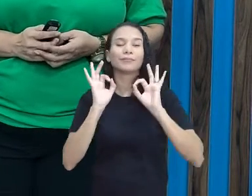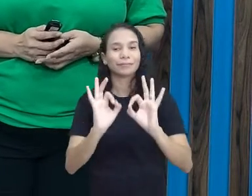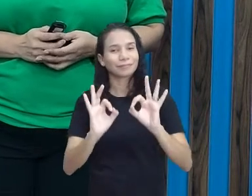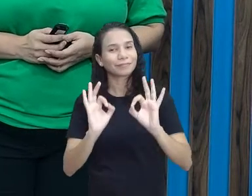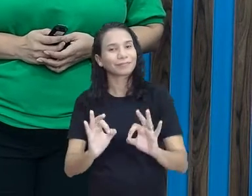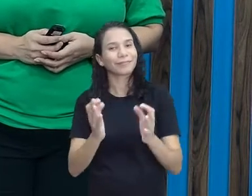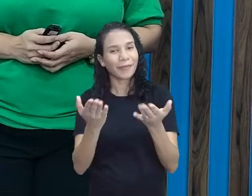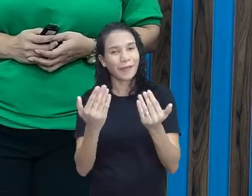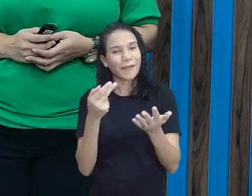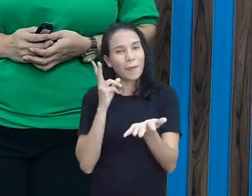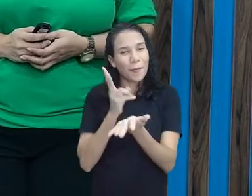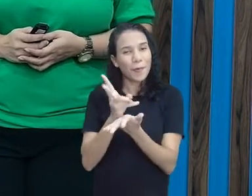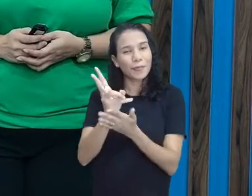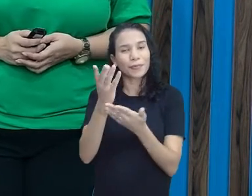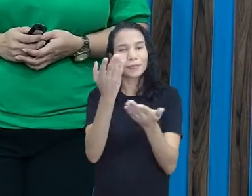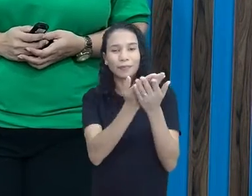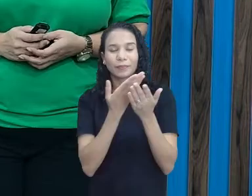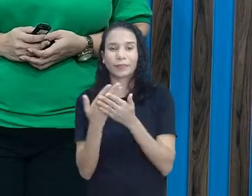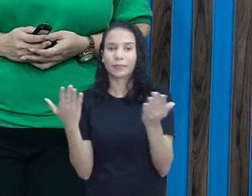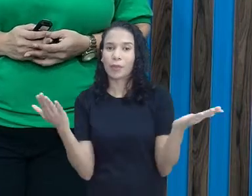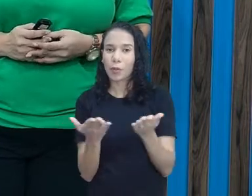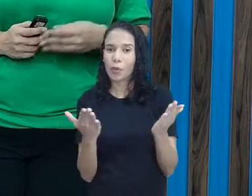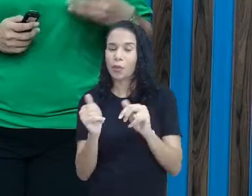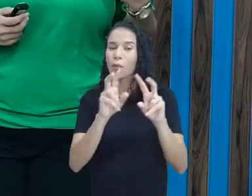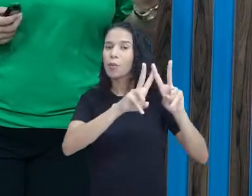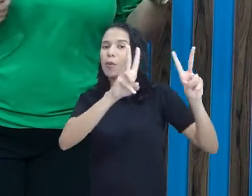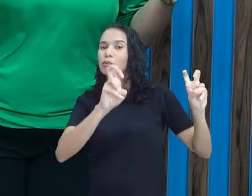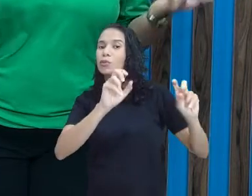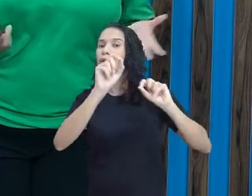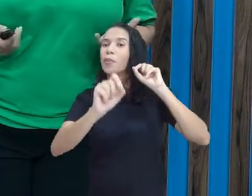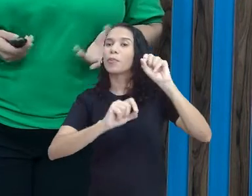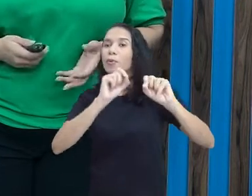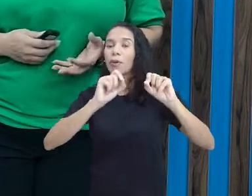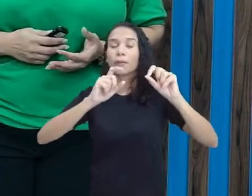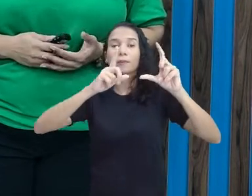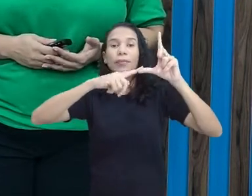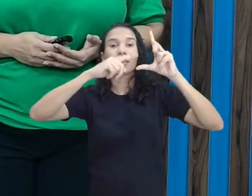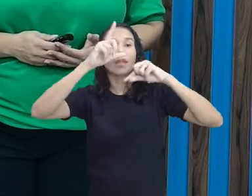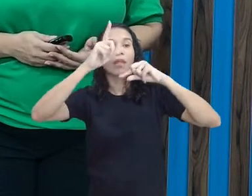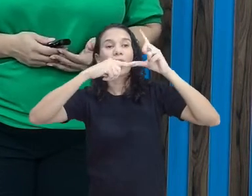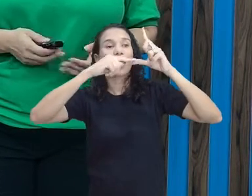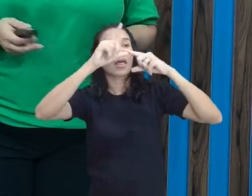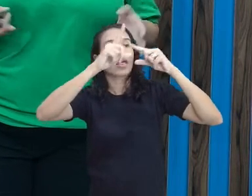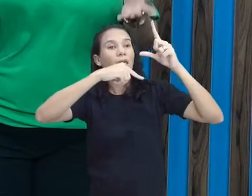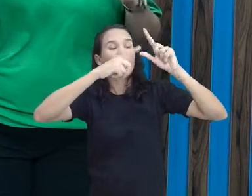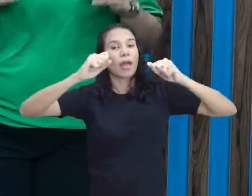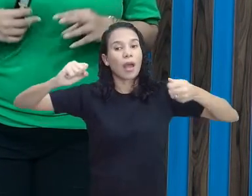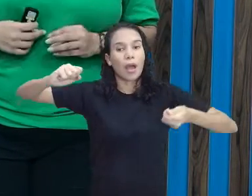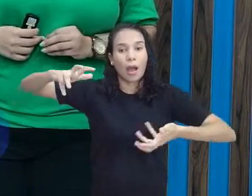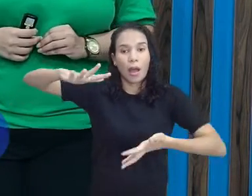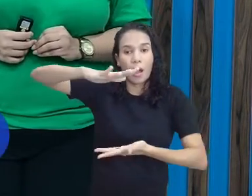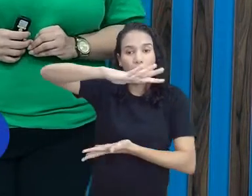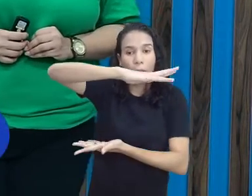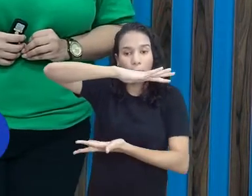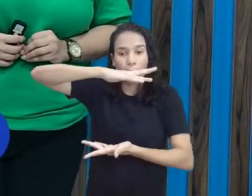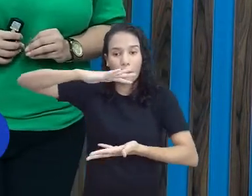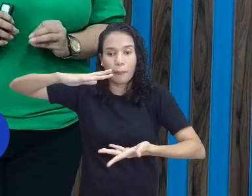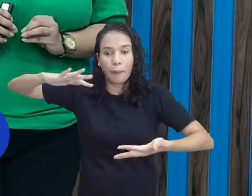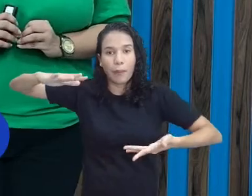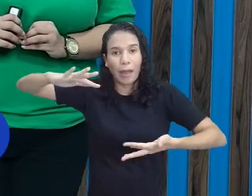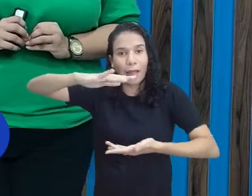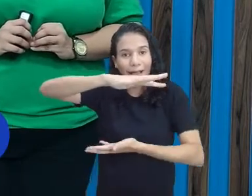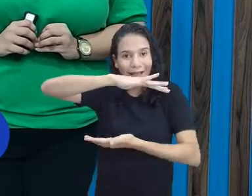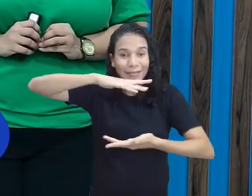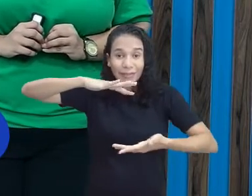vamos seguir aqui com a nossa aulinha de hoje, que é sobre estrelas e galáxias. E aí, nessa primeira parte